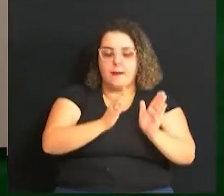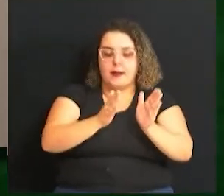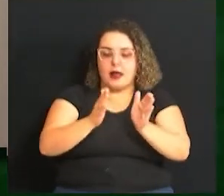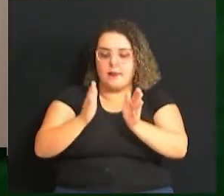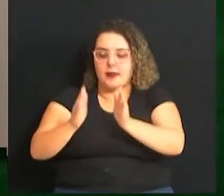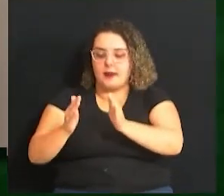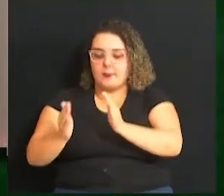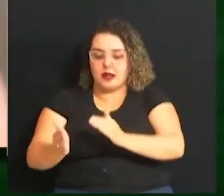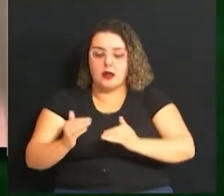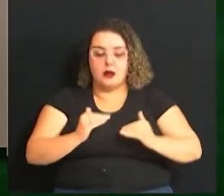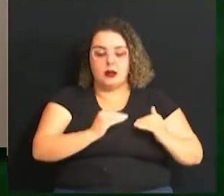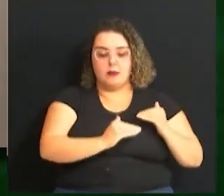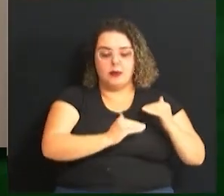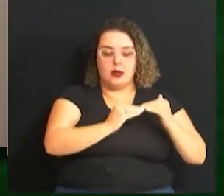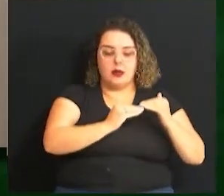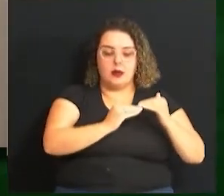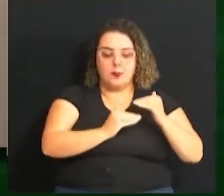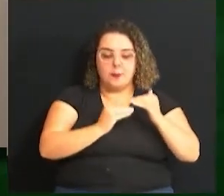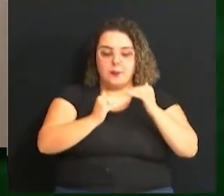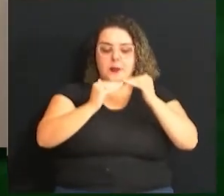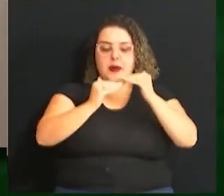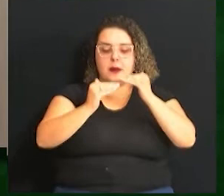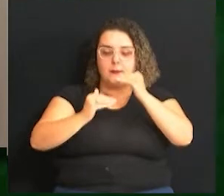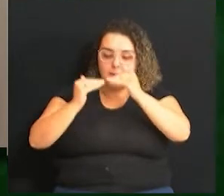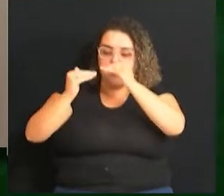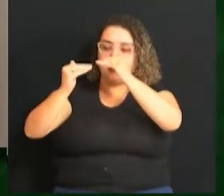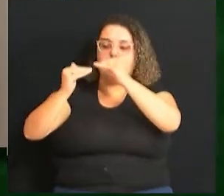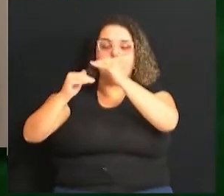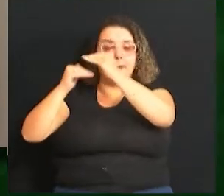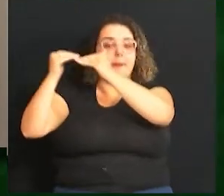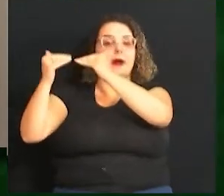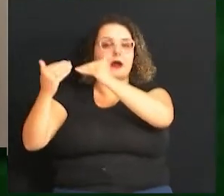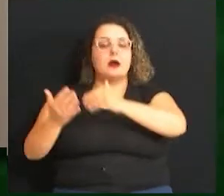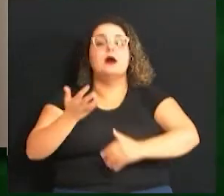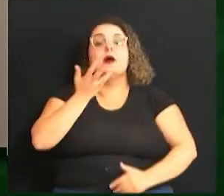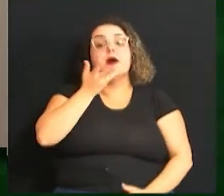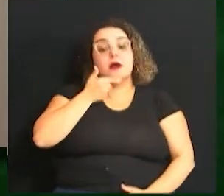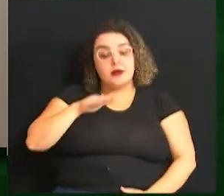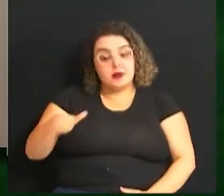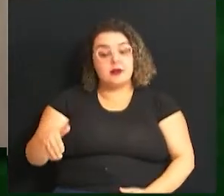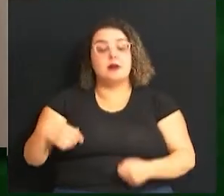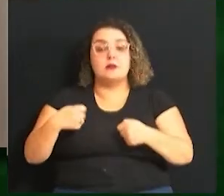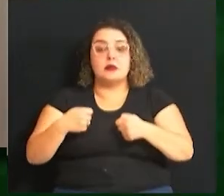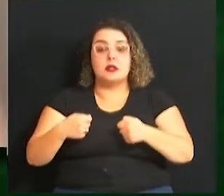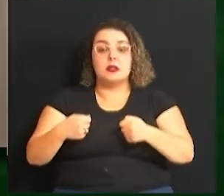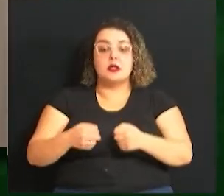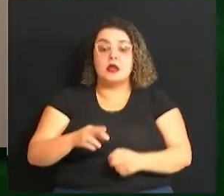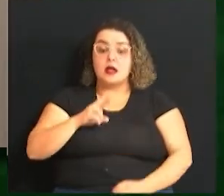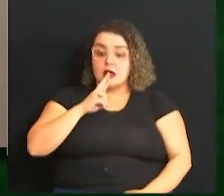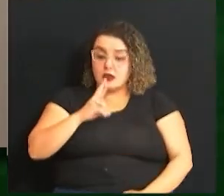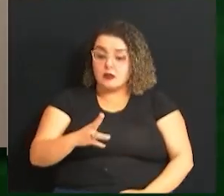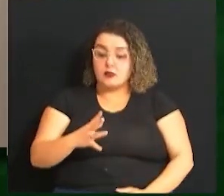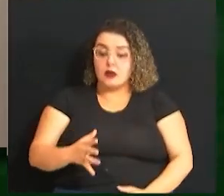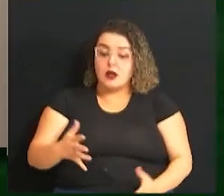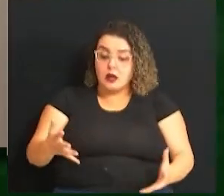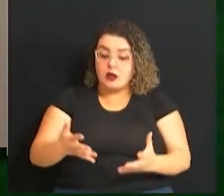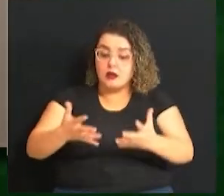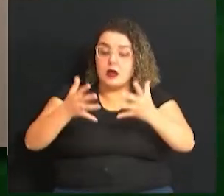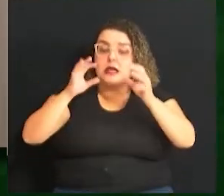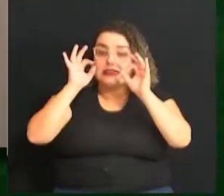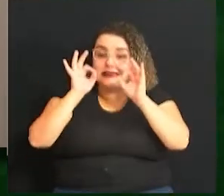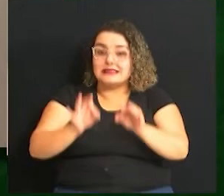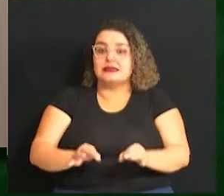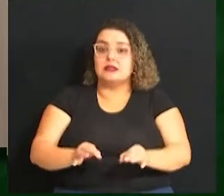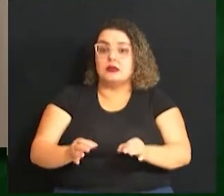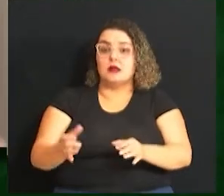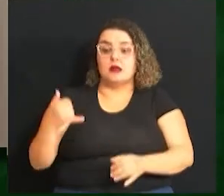de desenvolvimento, existem etapas. Então, a criança, ela precisa ser exposta aos estímulos corretos, na